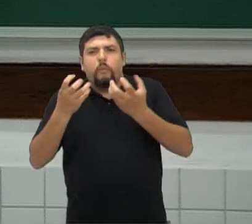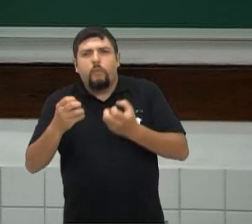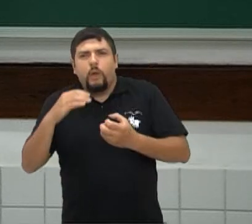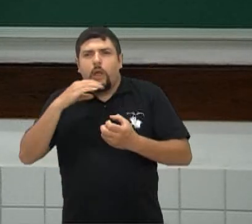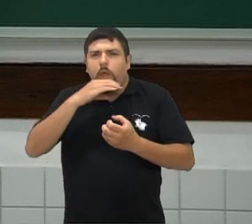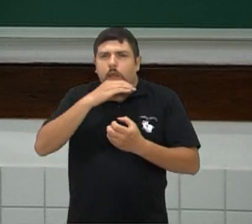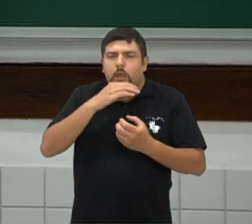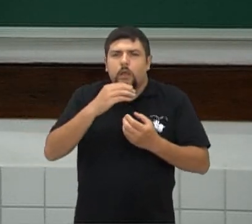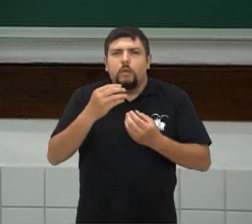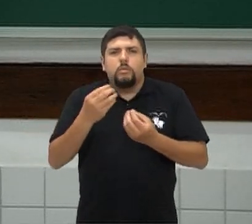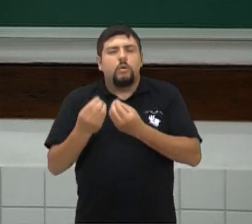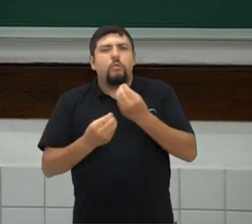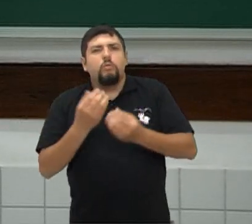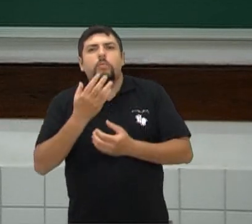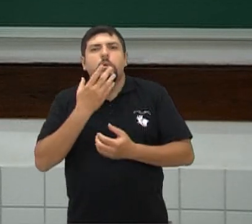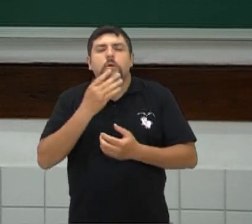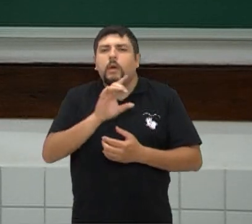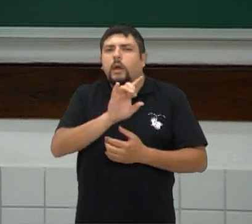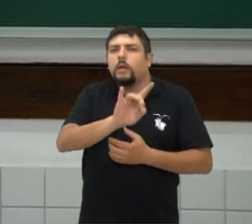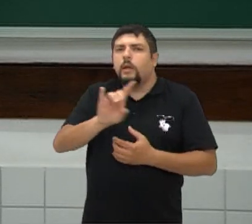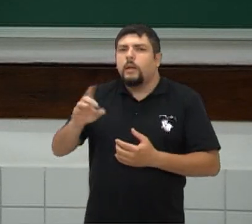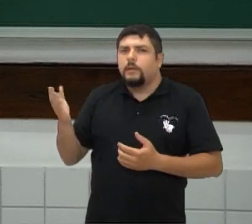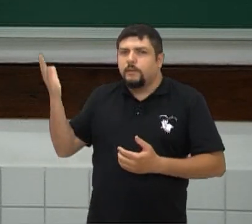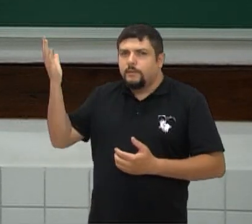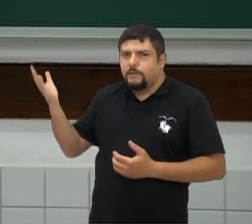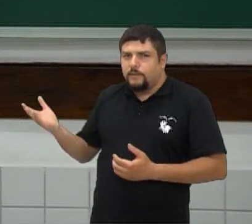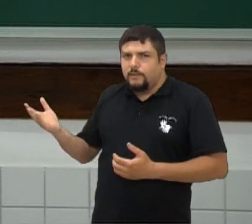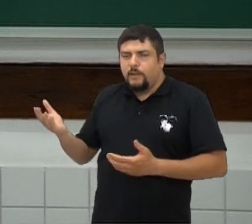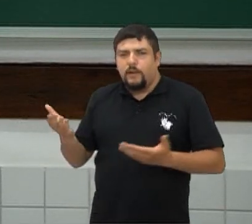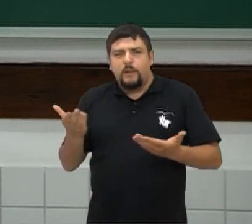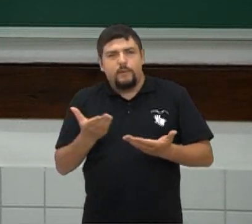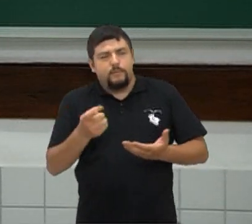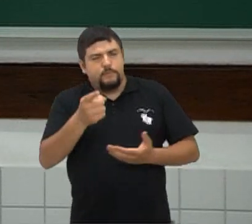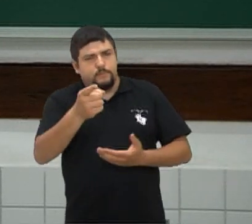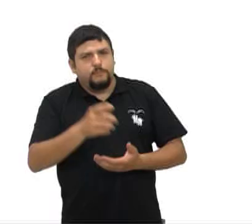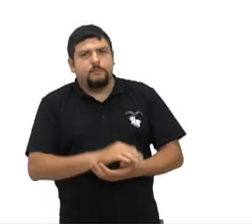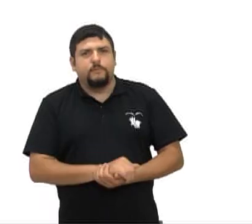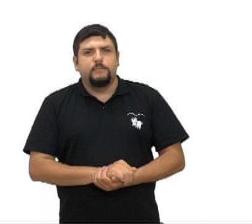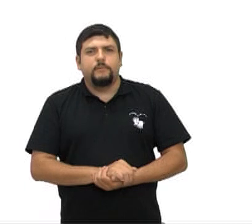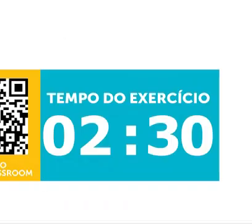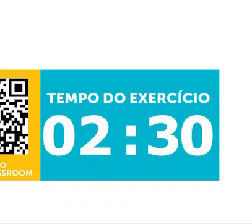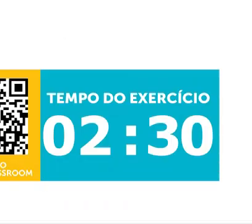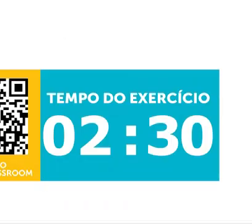é a cor do galinho do tempo em cada uma das opções ali. Agora é com vocês.